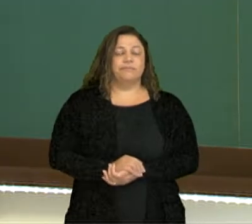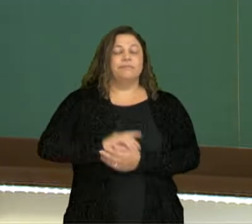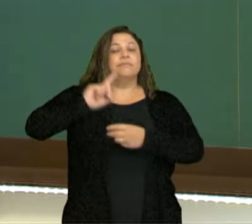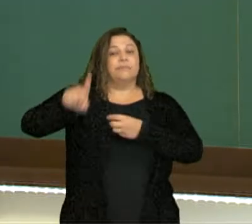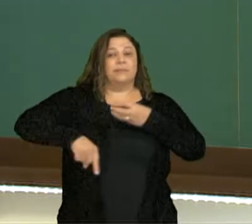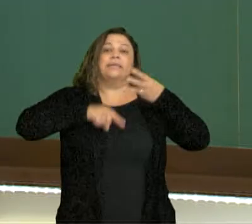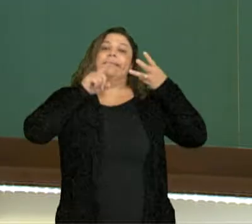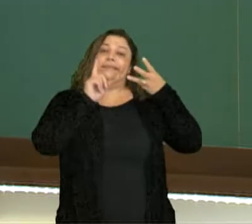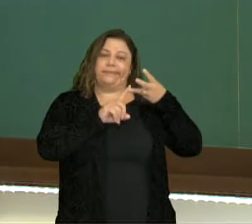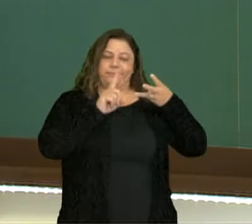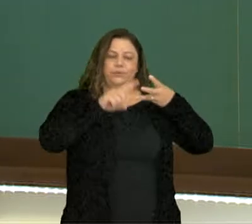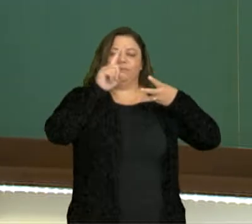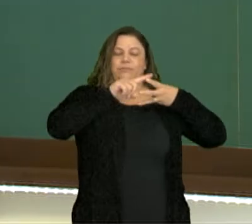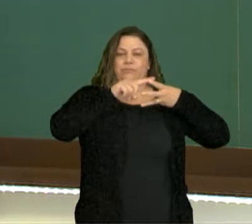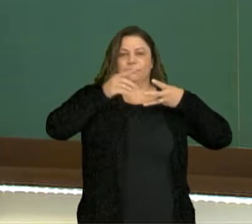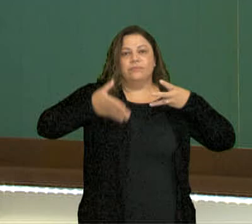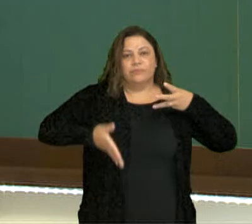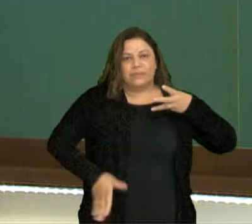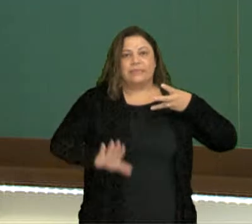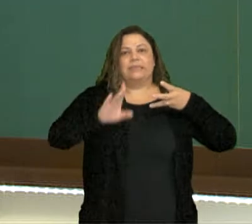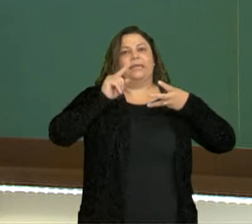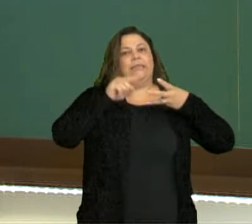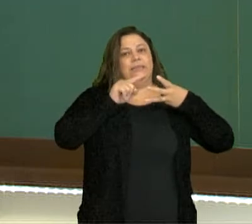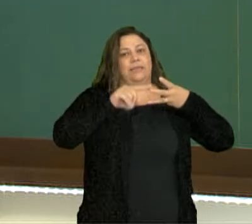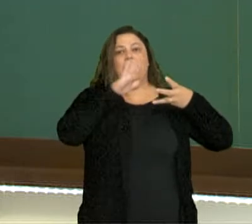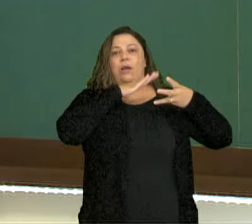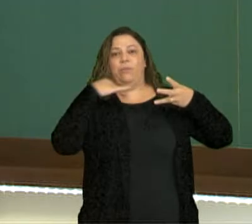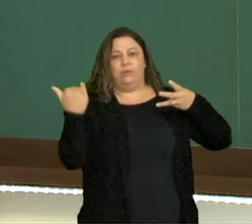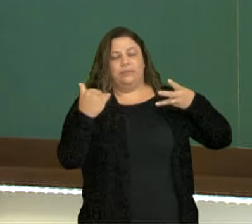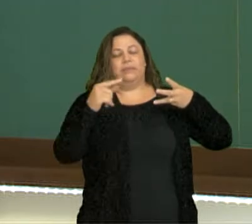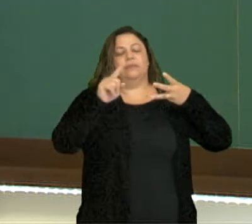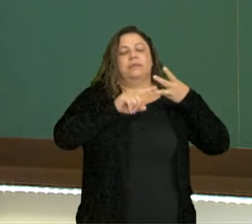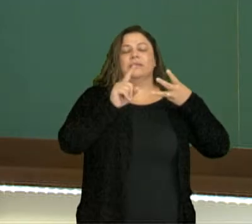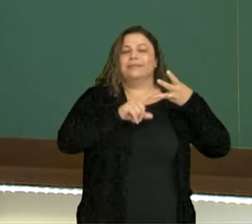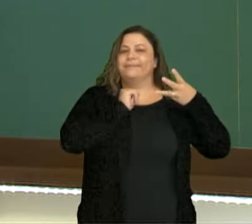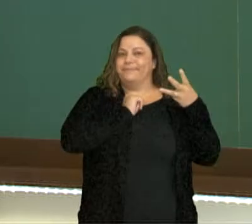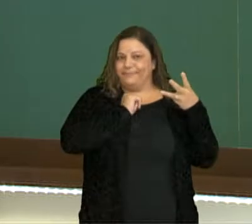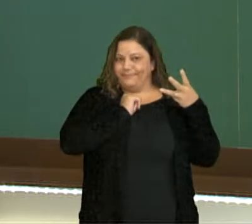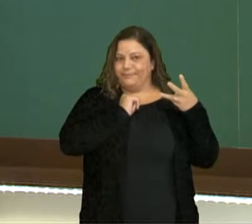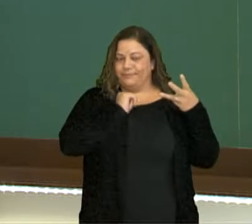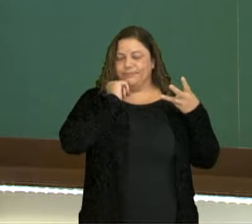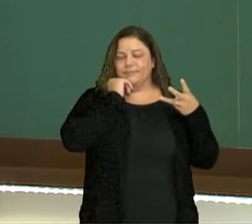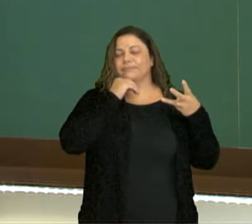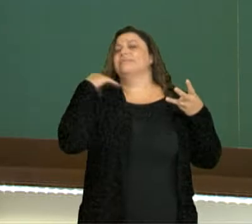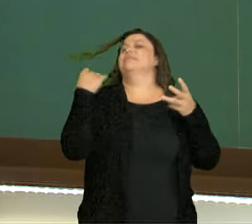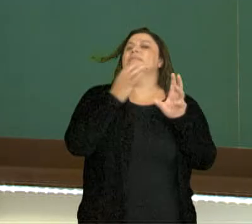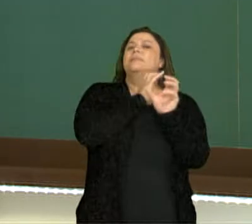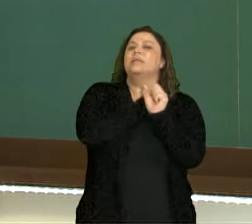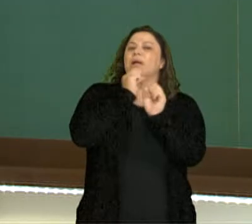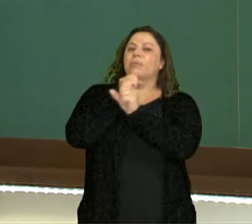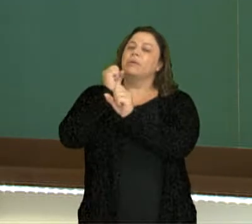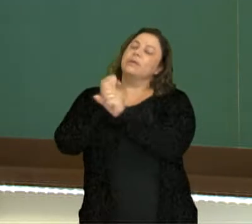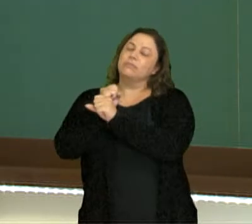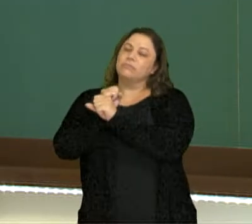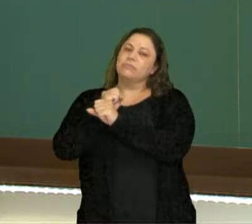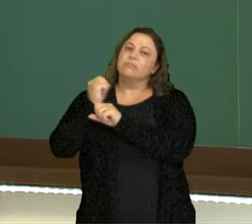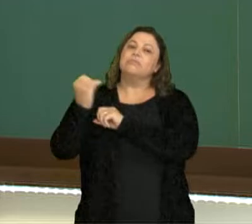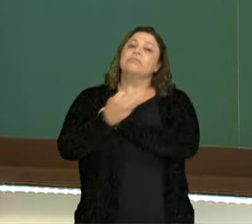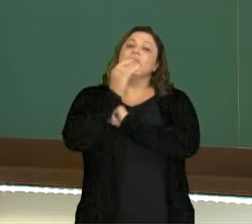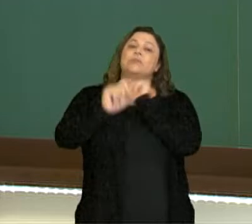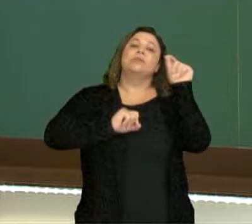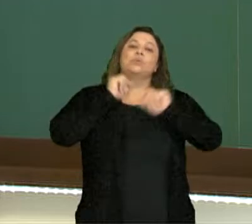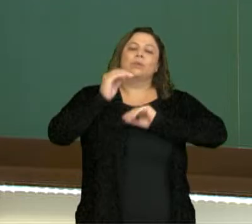Depois que você tem a taxa de natalidade e a taxa de mortalidade, você vai fazer um cálculo, tá, de que é